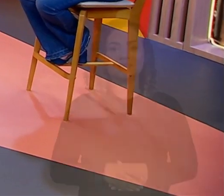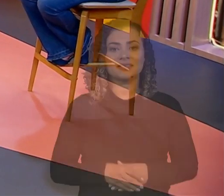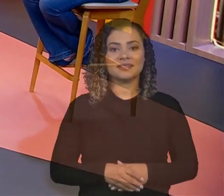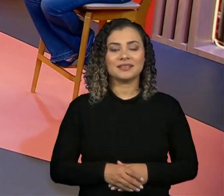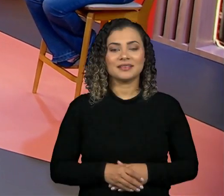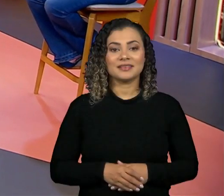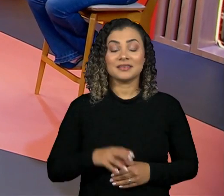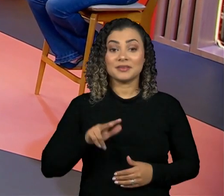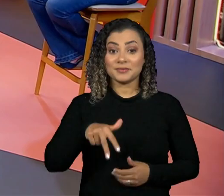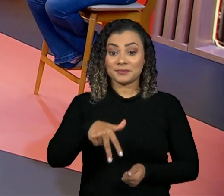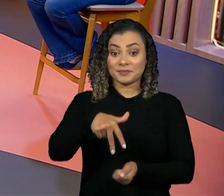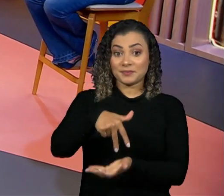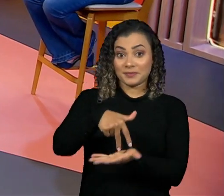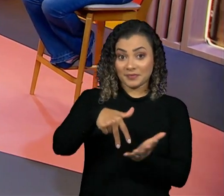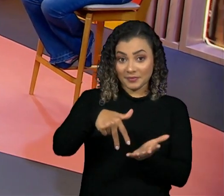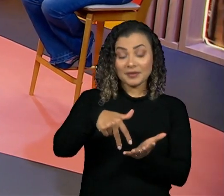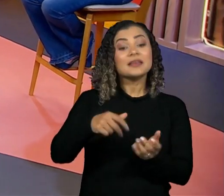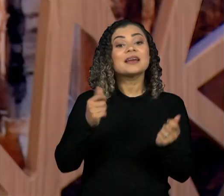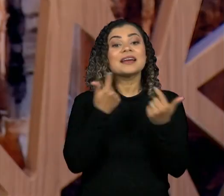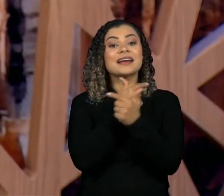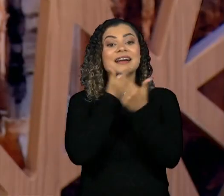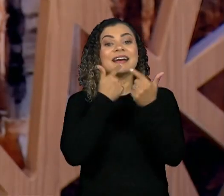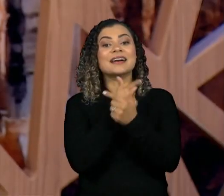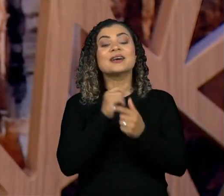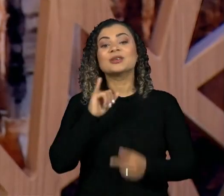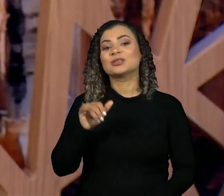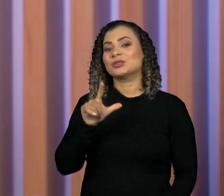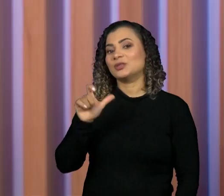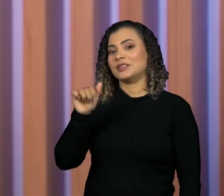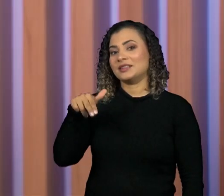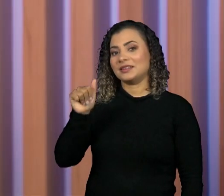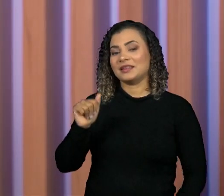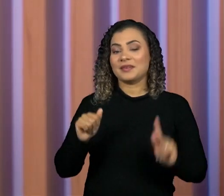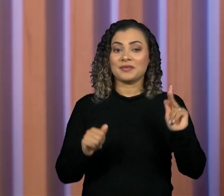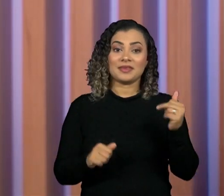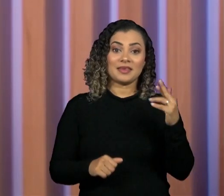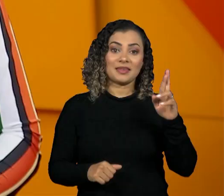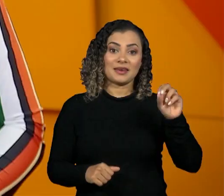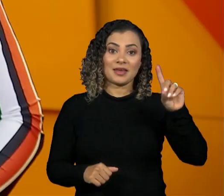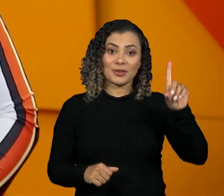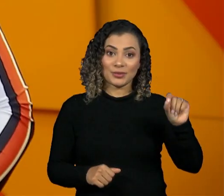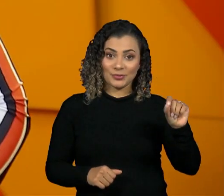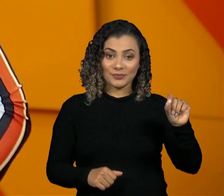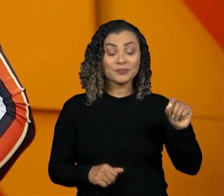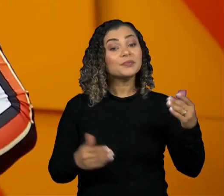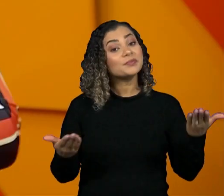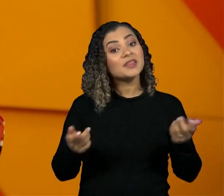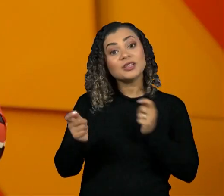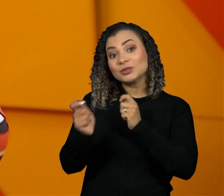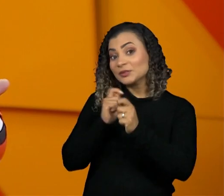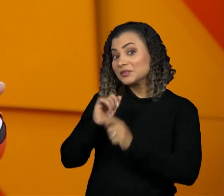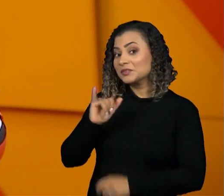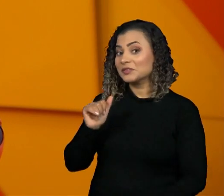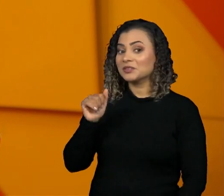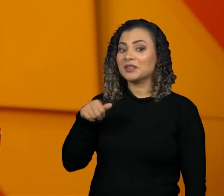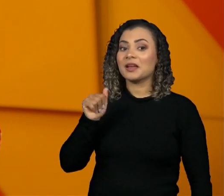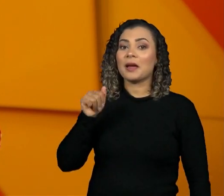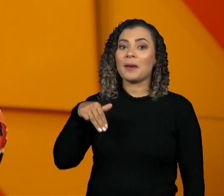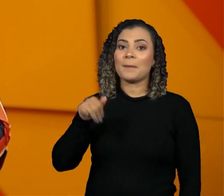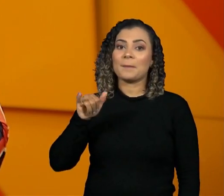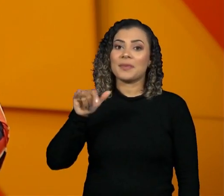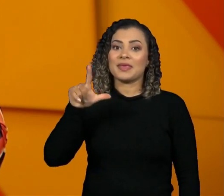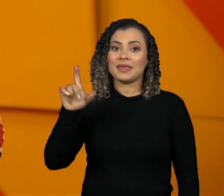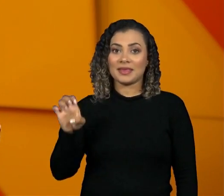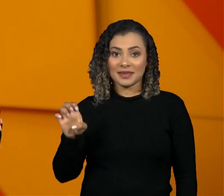Estação Livre de volta, rindo à toa, aqui com a Juliana Silva e com o Heraldo Firmino. A jornalista Jamile Ribeiro, da rede